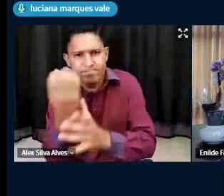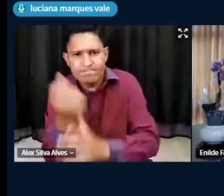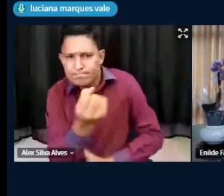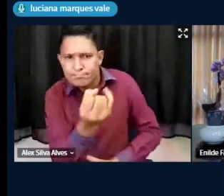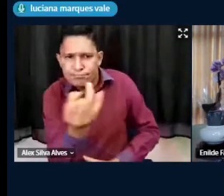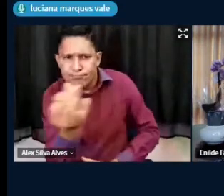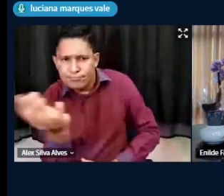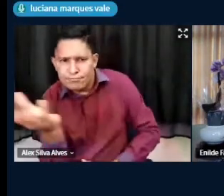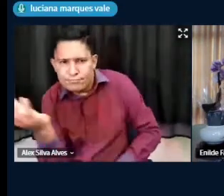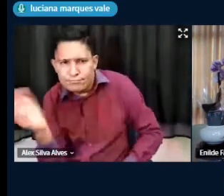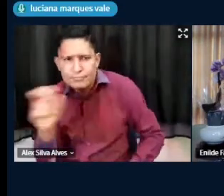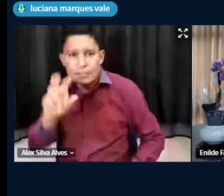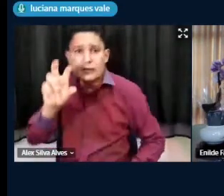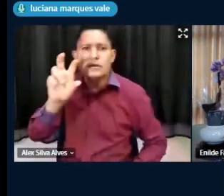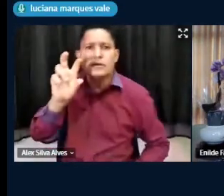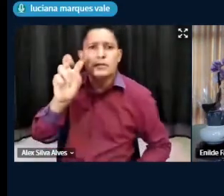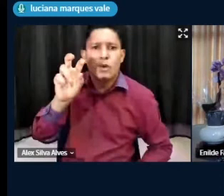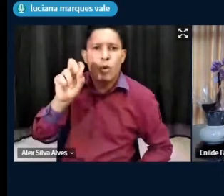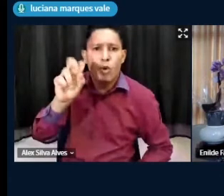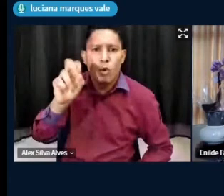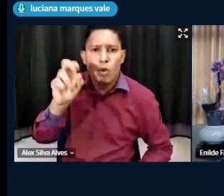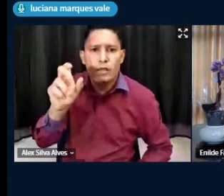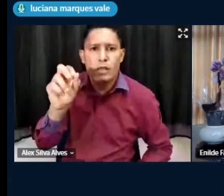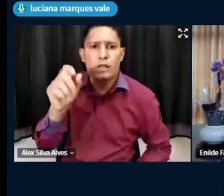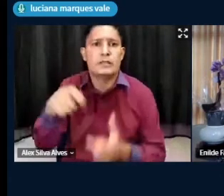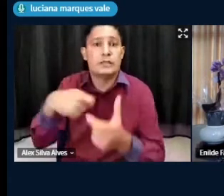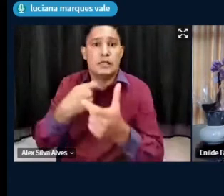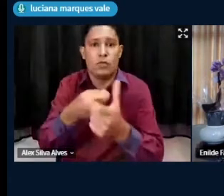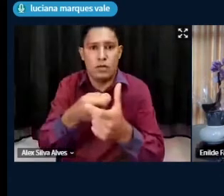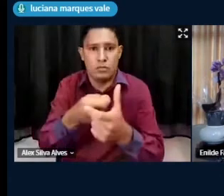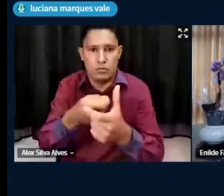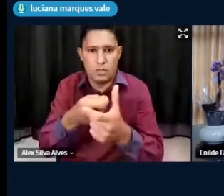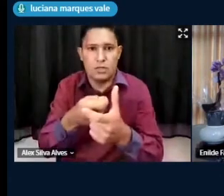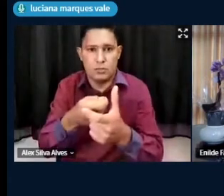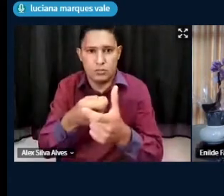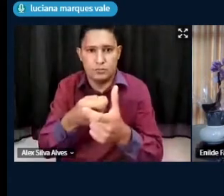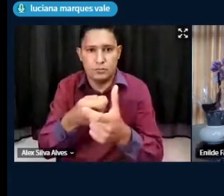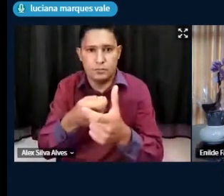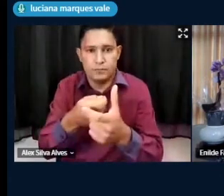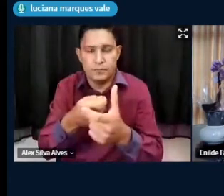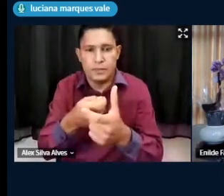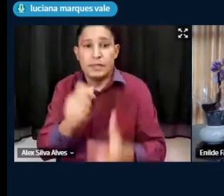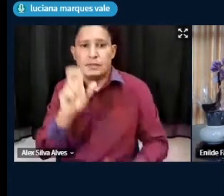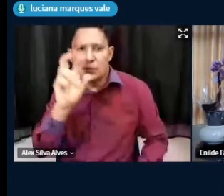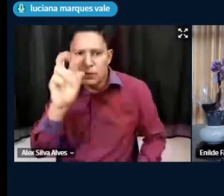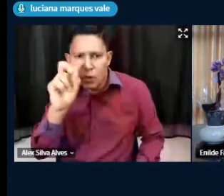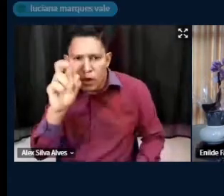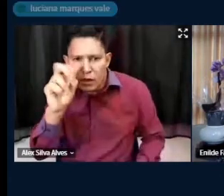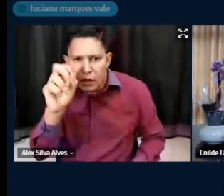E aqui, a partir desses morfemas base, foram compostos 50 sinais termos.